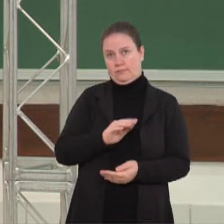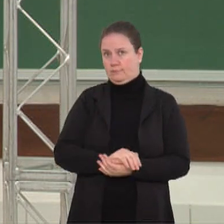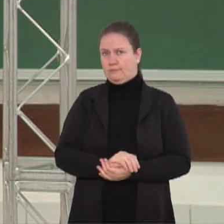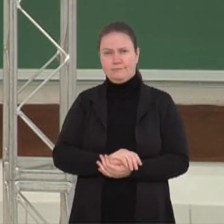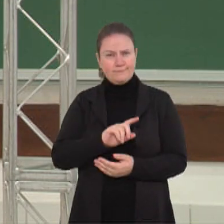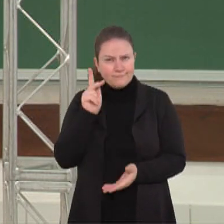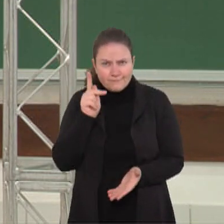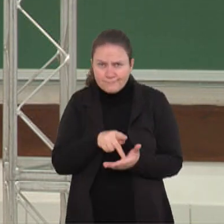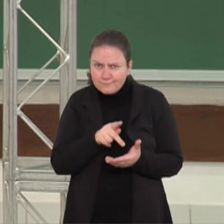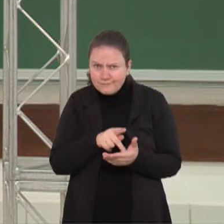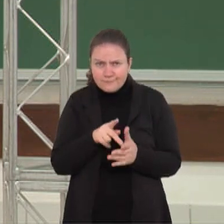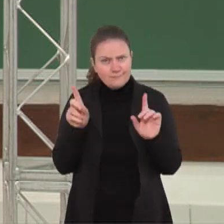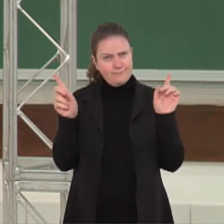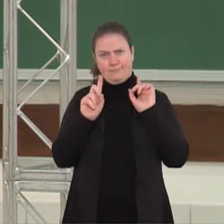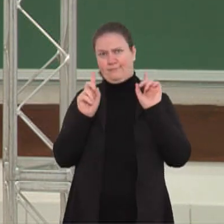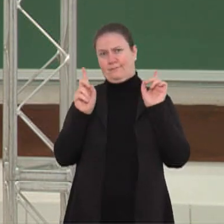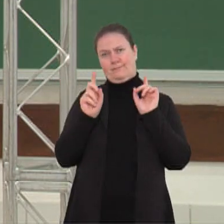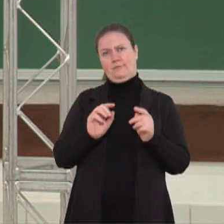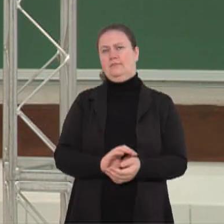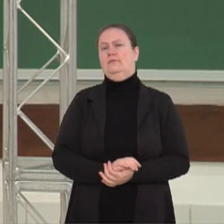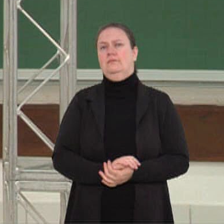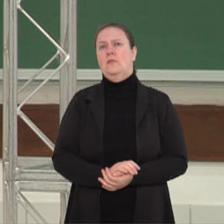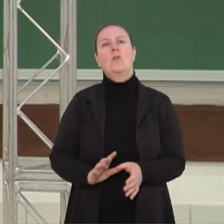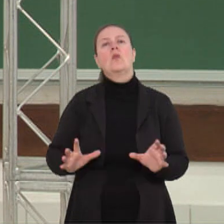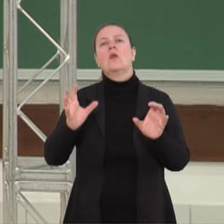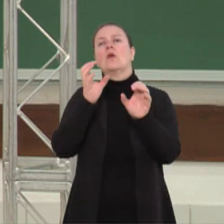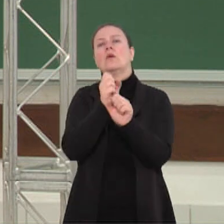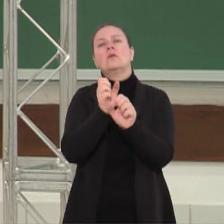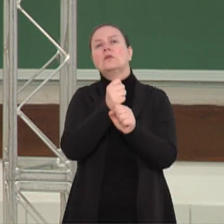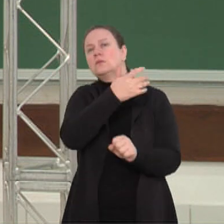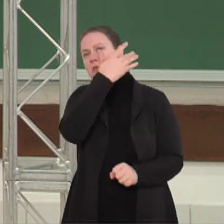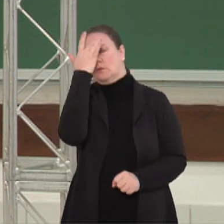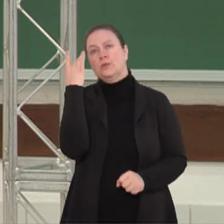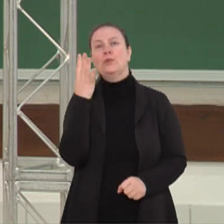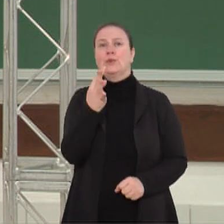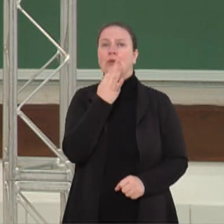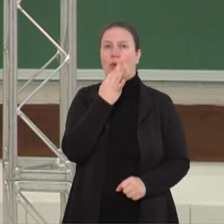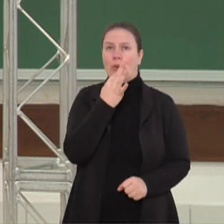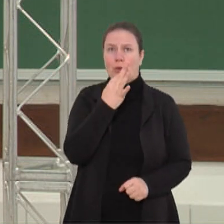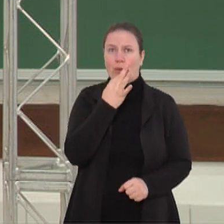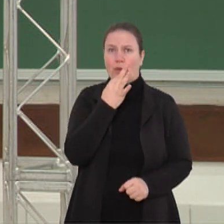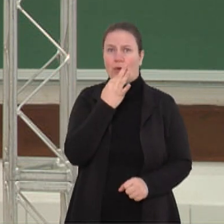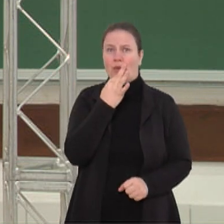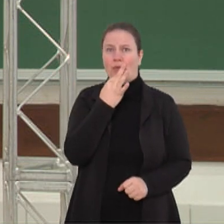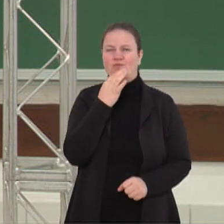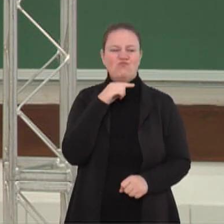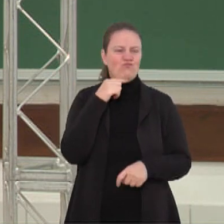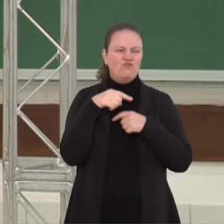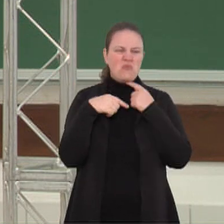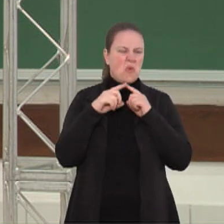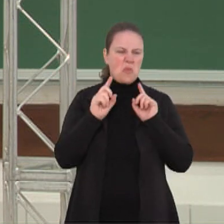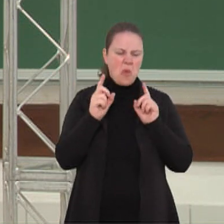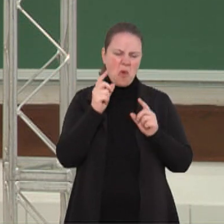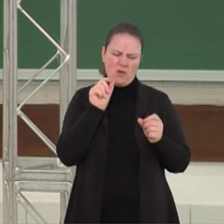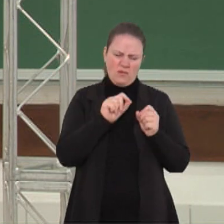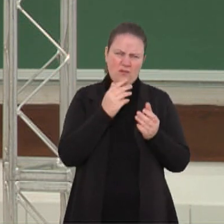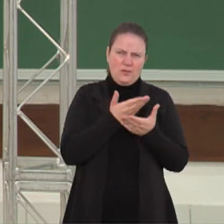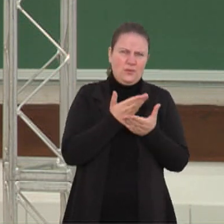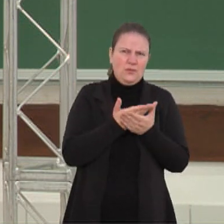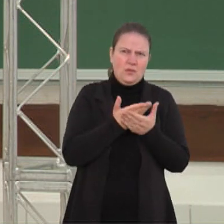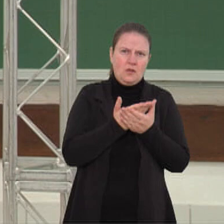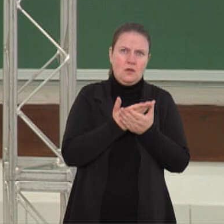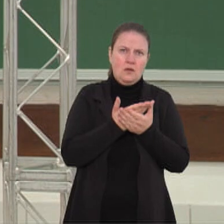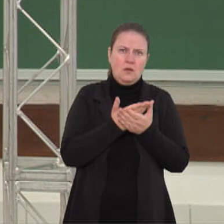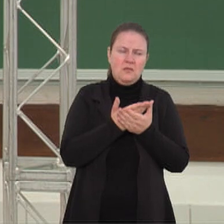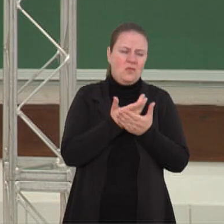é verdade. Quantas pessoas você conhece que não têm faculdade e ainda assim